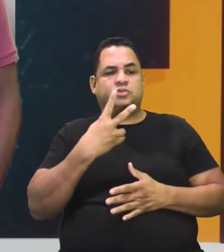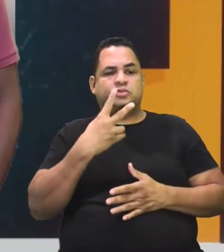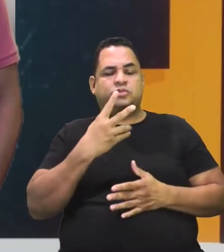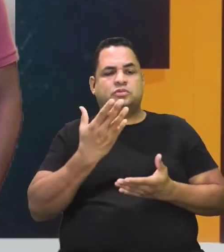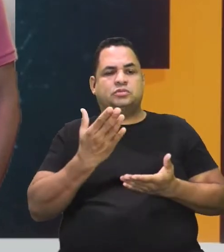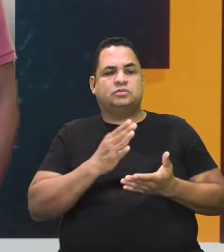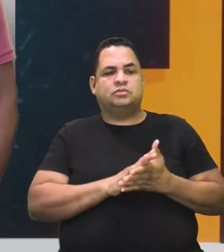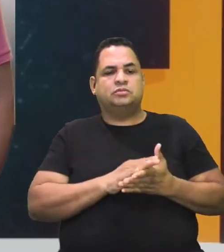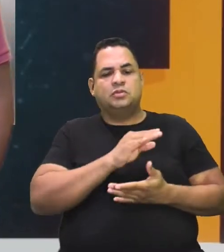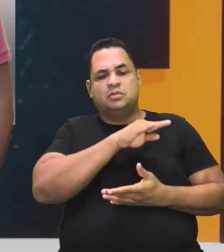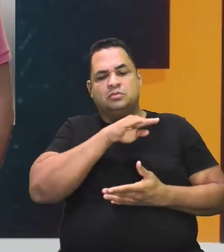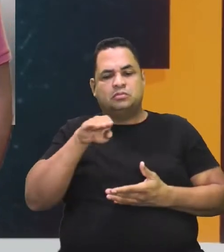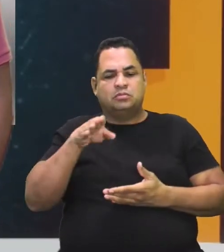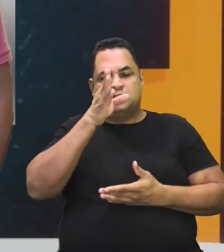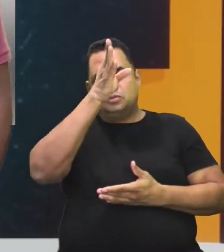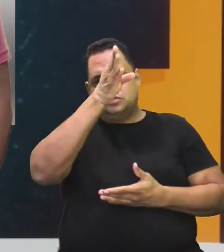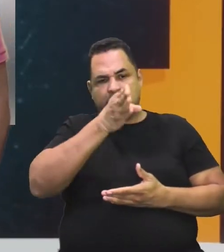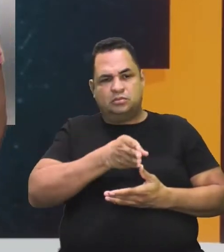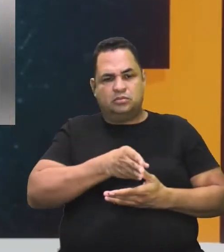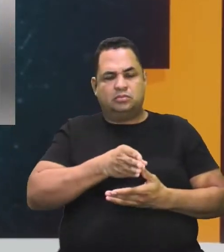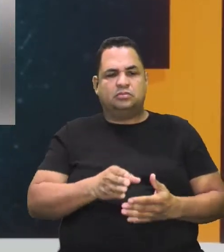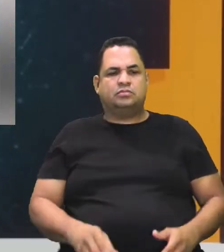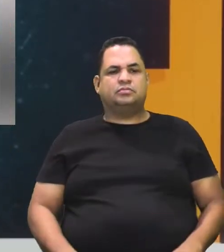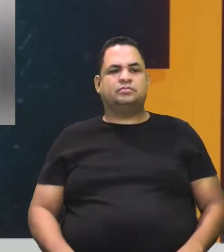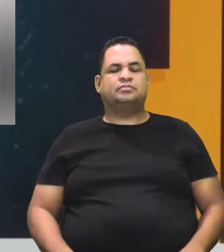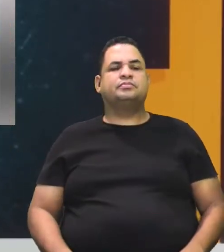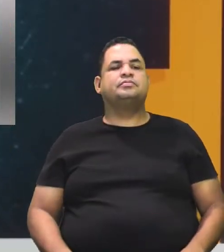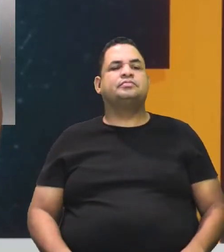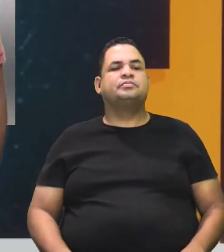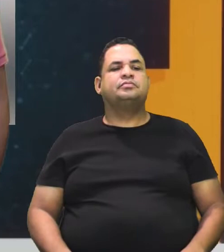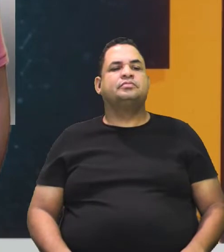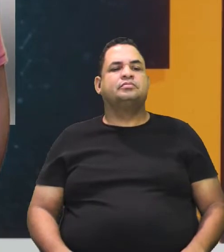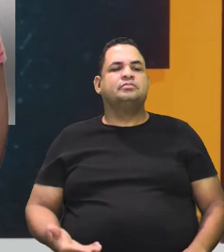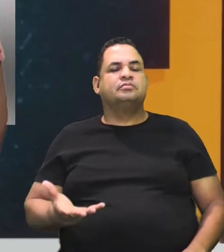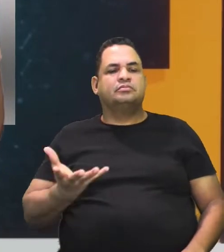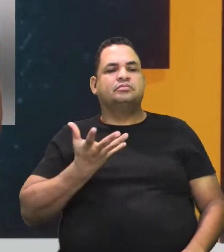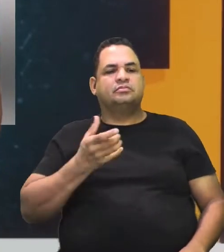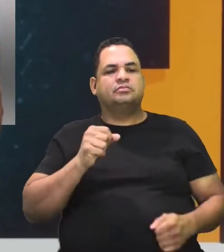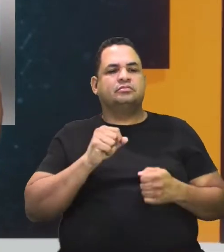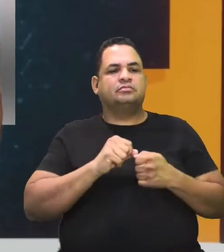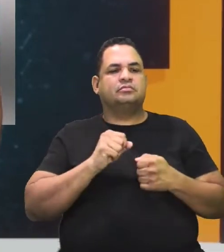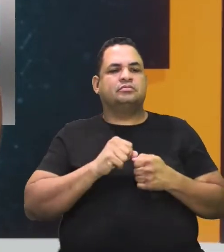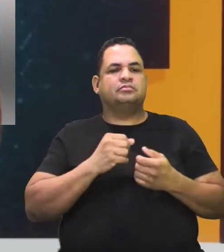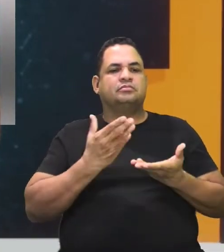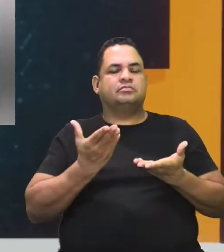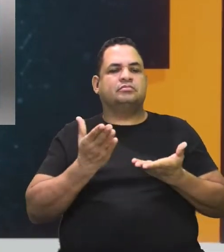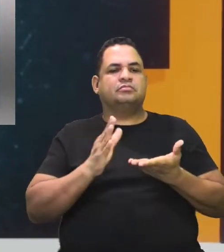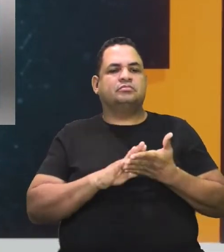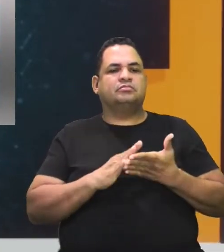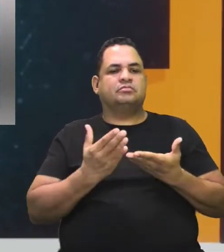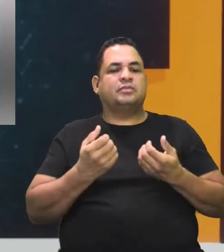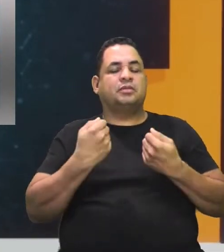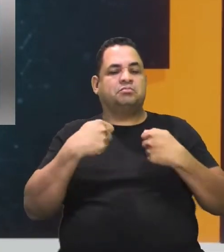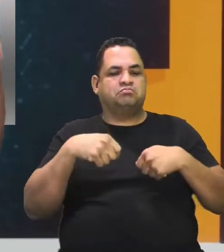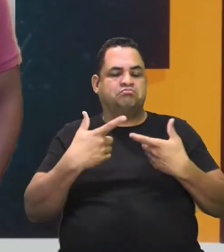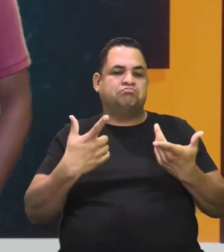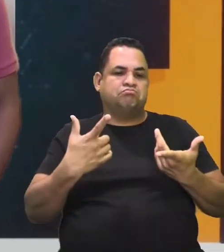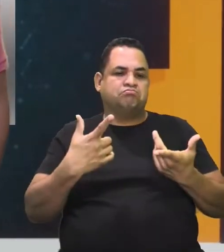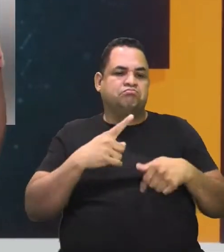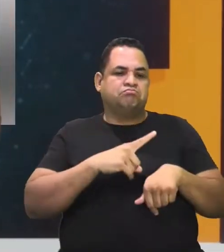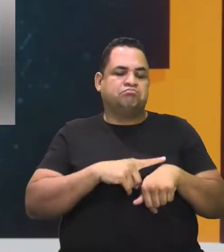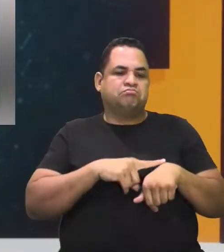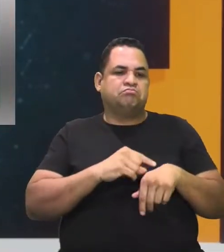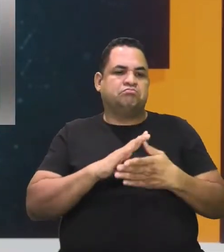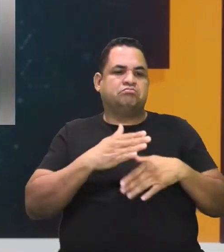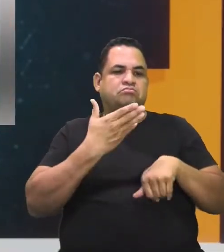né? Uma para a linha e outra para a coluna. Então, a gente quer que vocês façam isso, né, na hora que vocês acharem que é possível